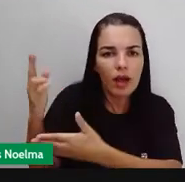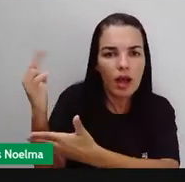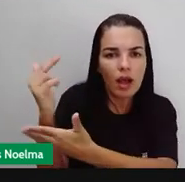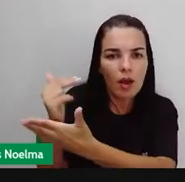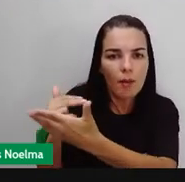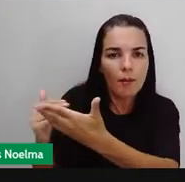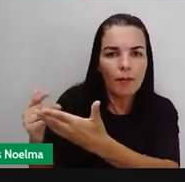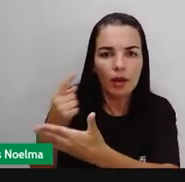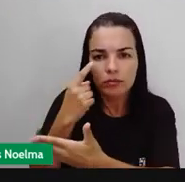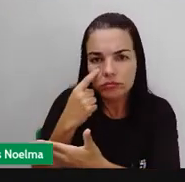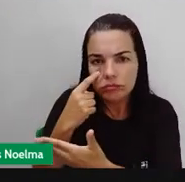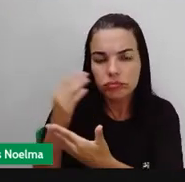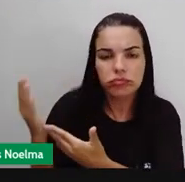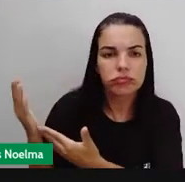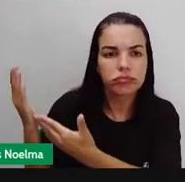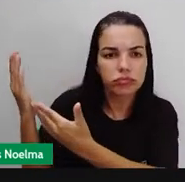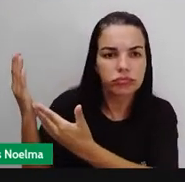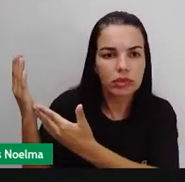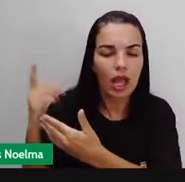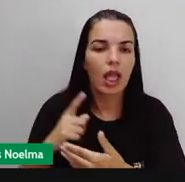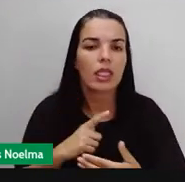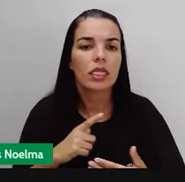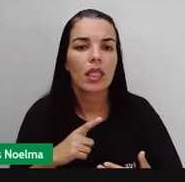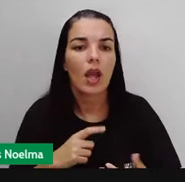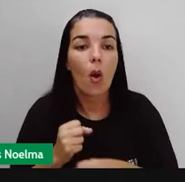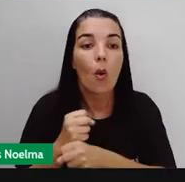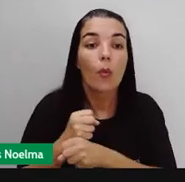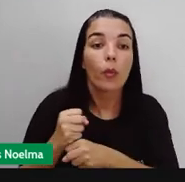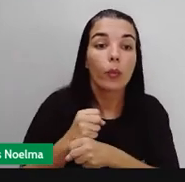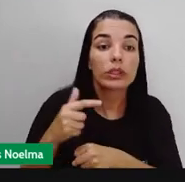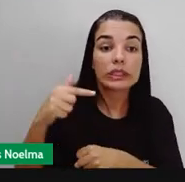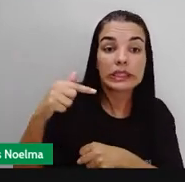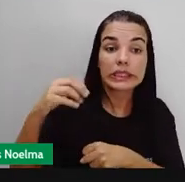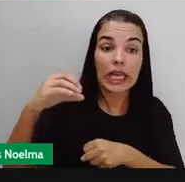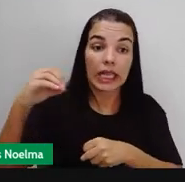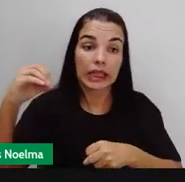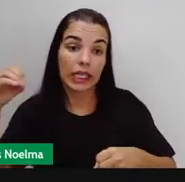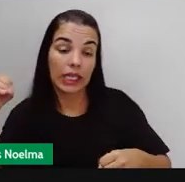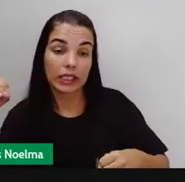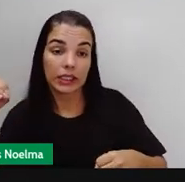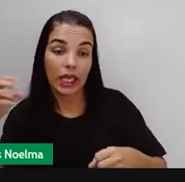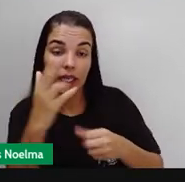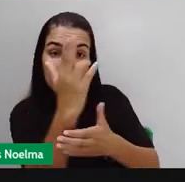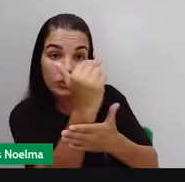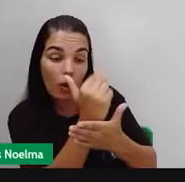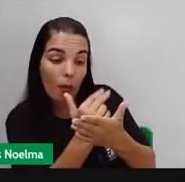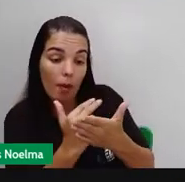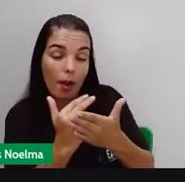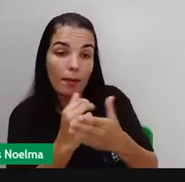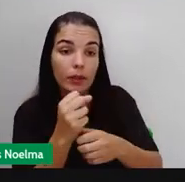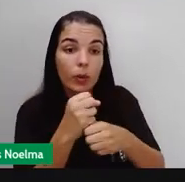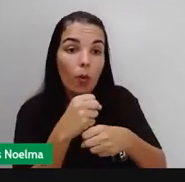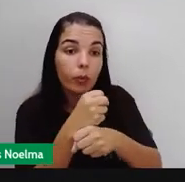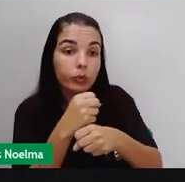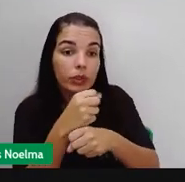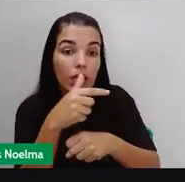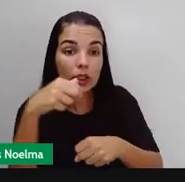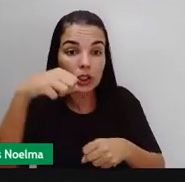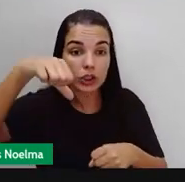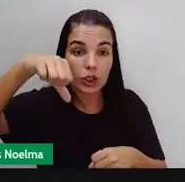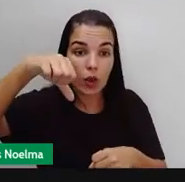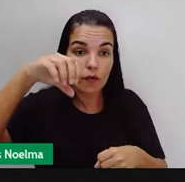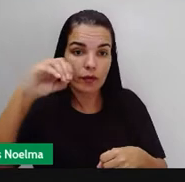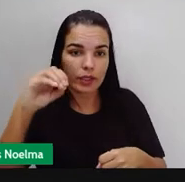só, o que nós temos nesse mapa? Aqui temos um mapa dos anos 70 e dos anos 90. Note que, nos